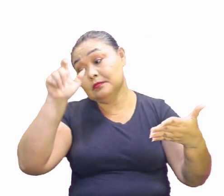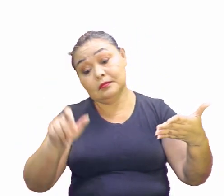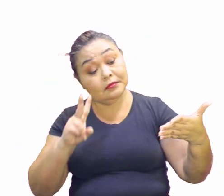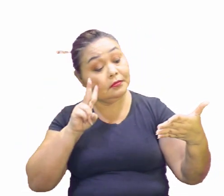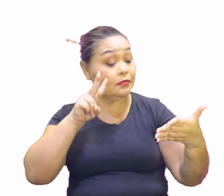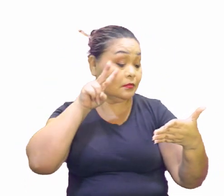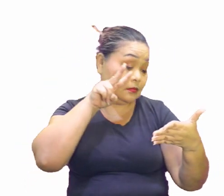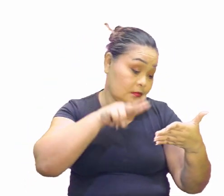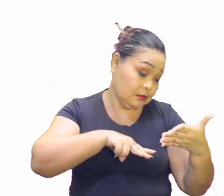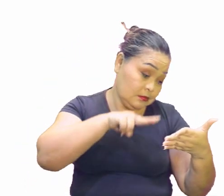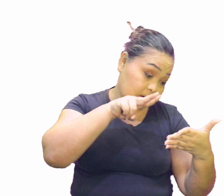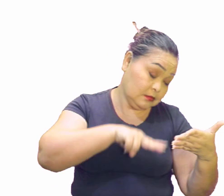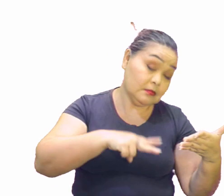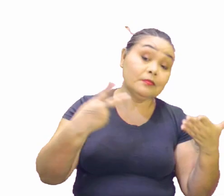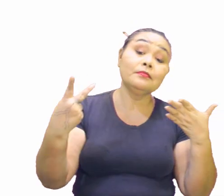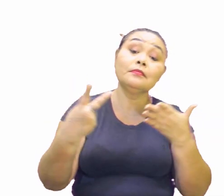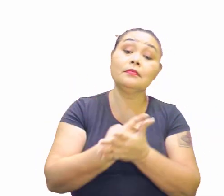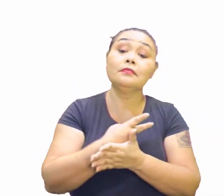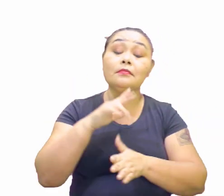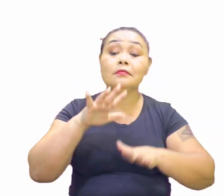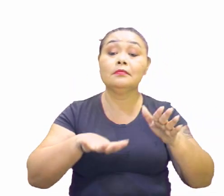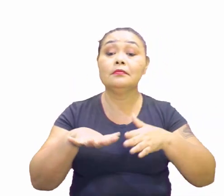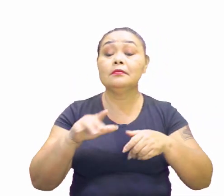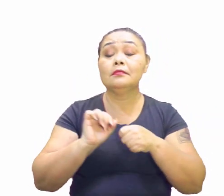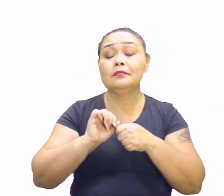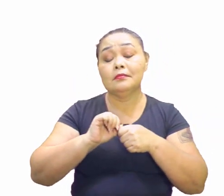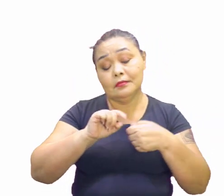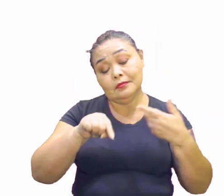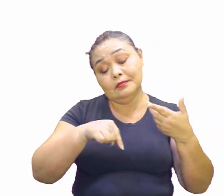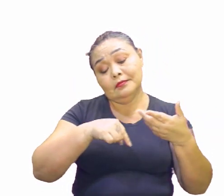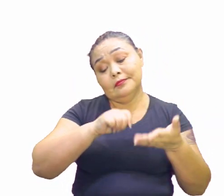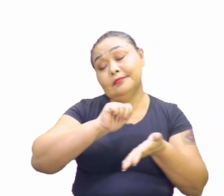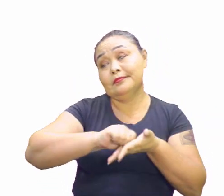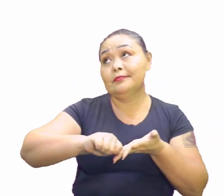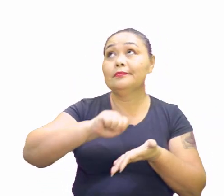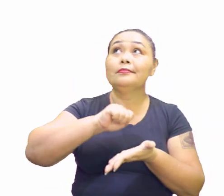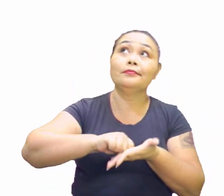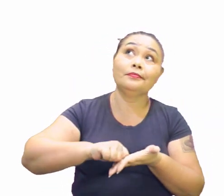o leitor. Porque o que acontece? Muitas vezes você roda,